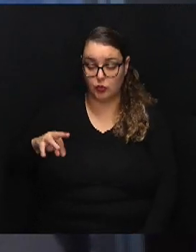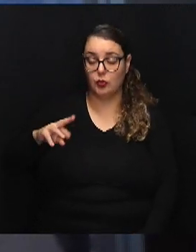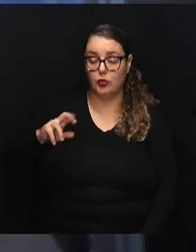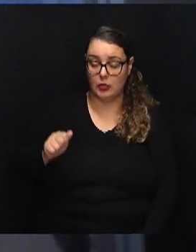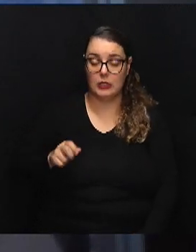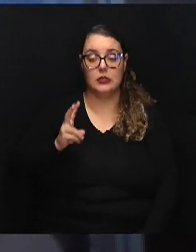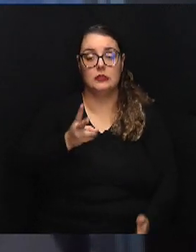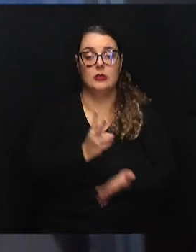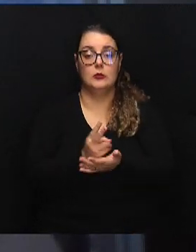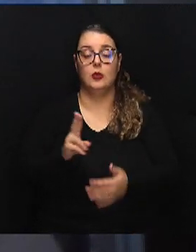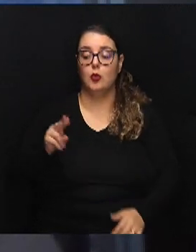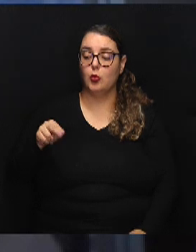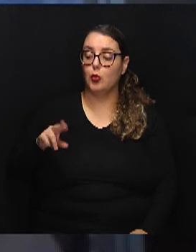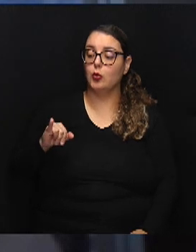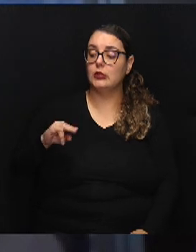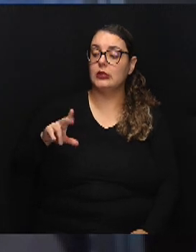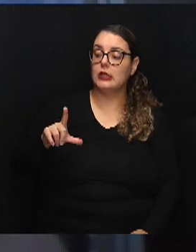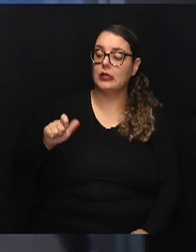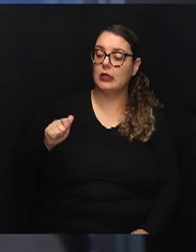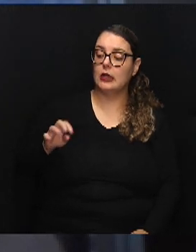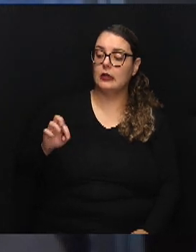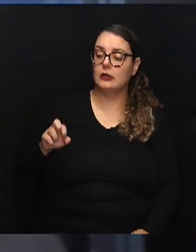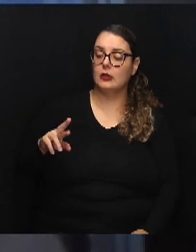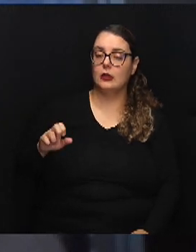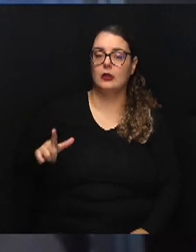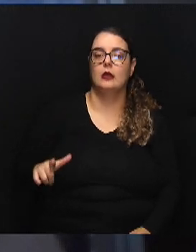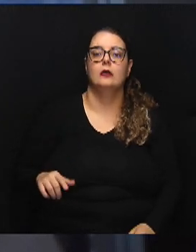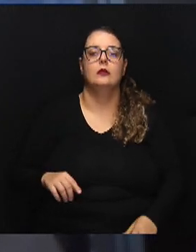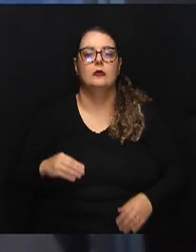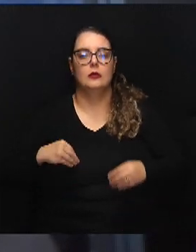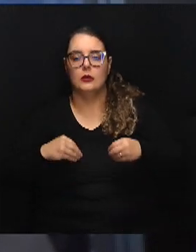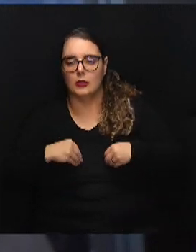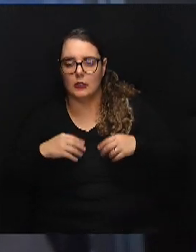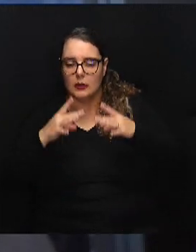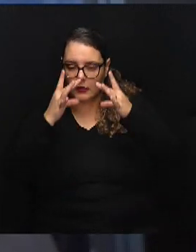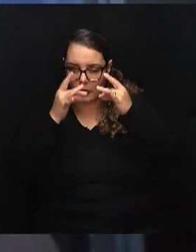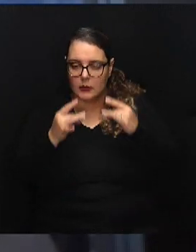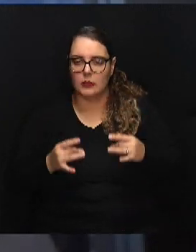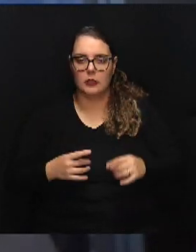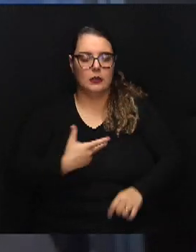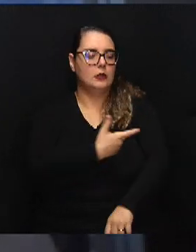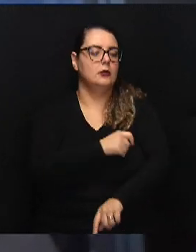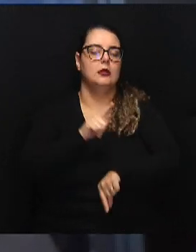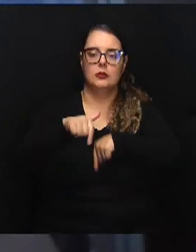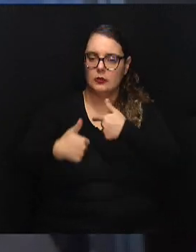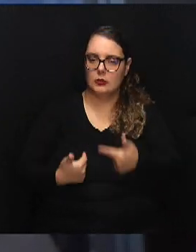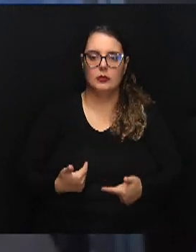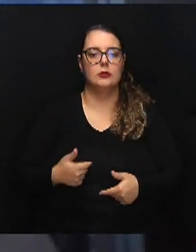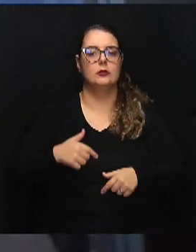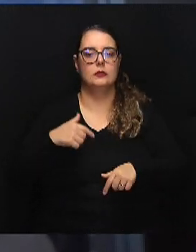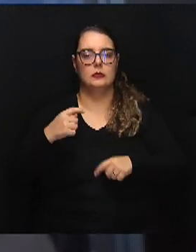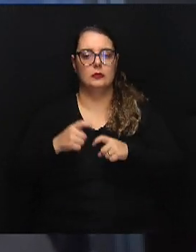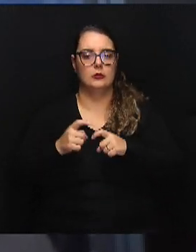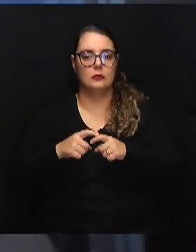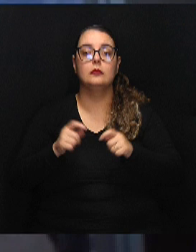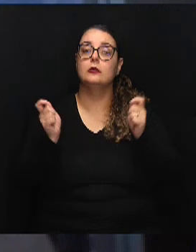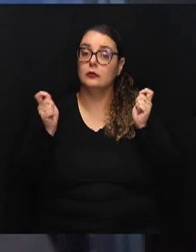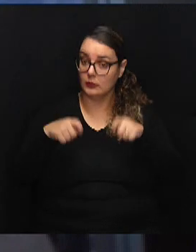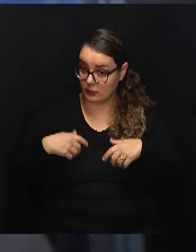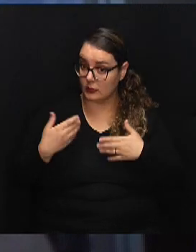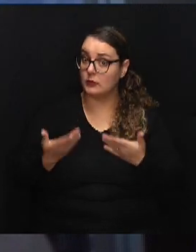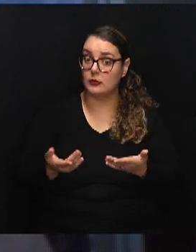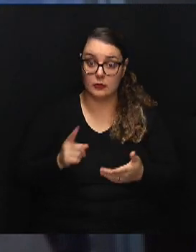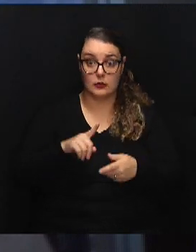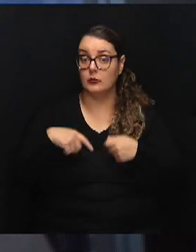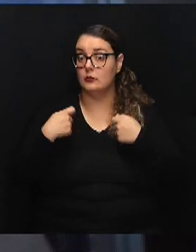exame físico e neurológico detalhado. Todos os médicos que trabalham em emergência são capacitados para isso, não